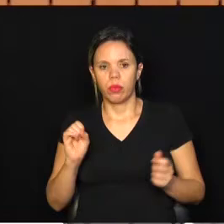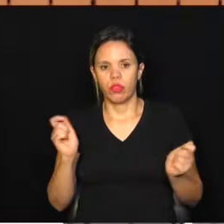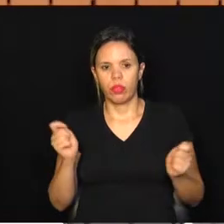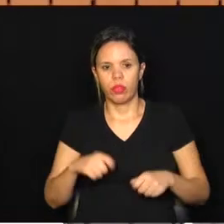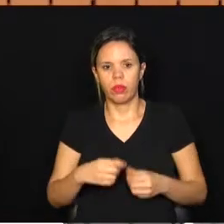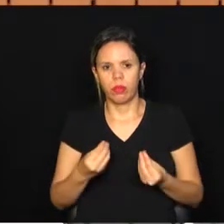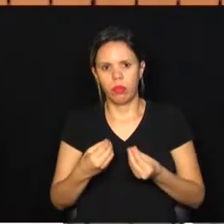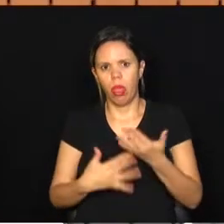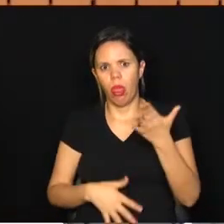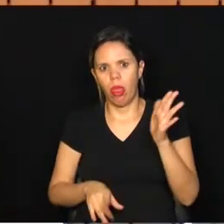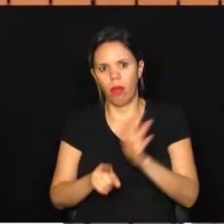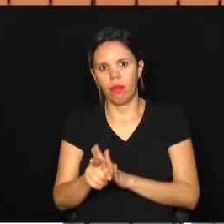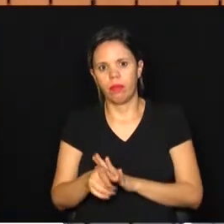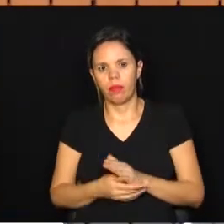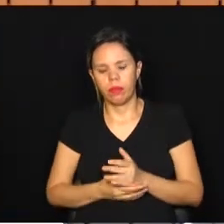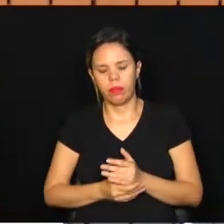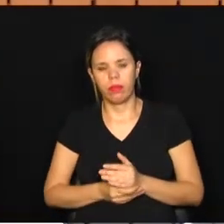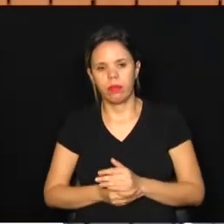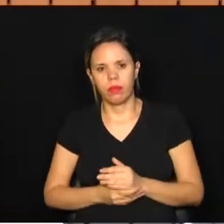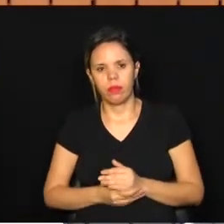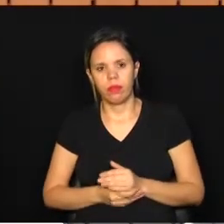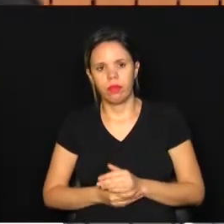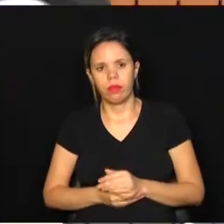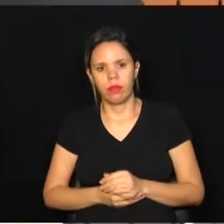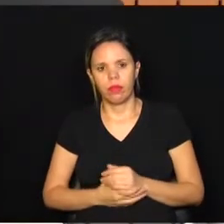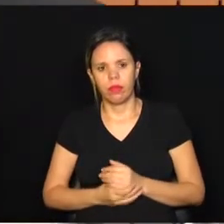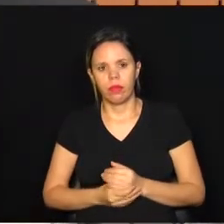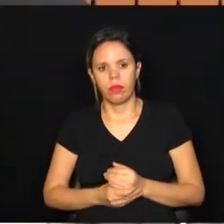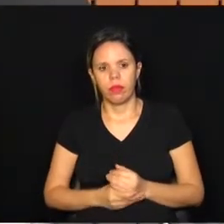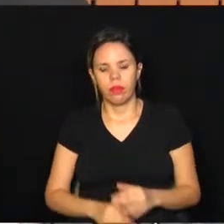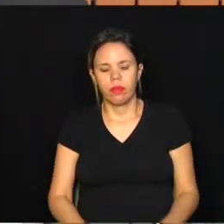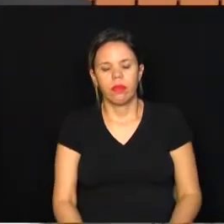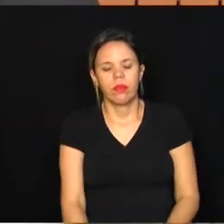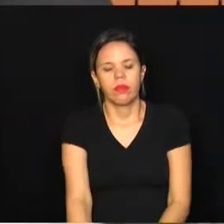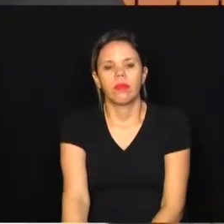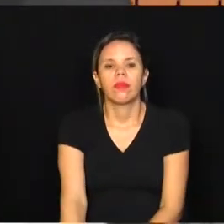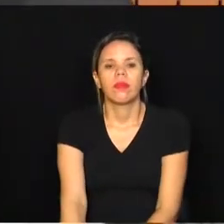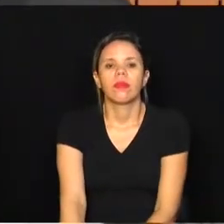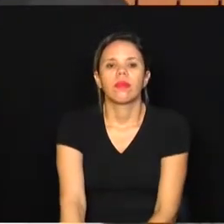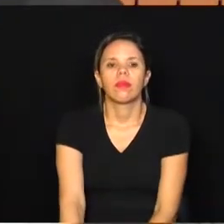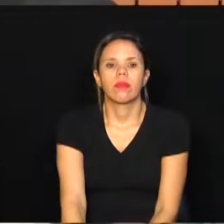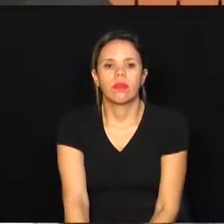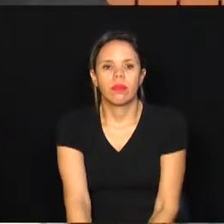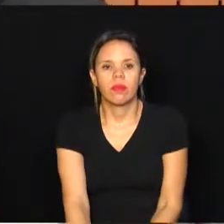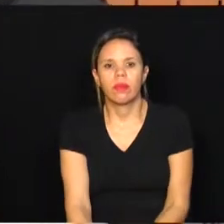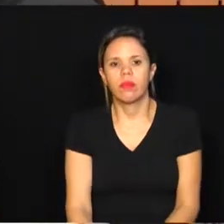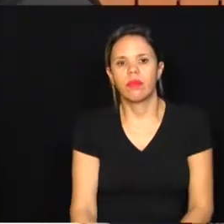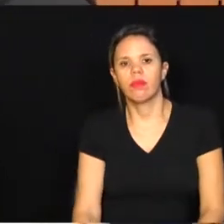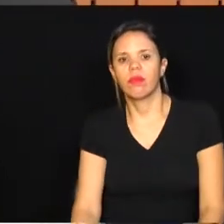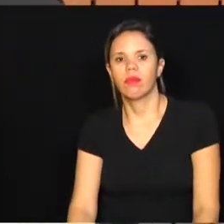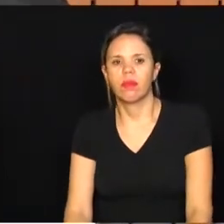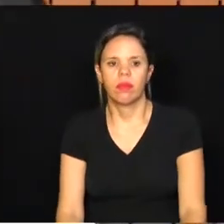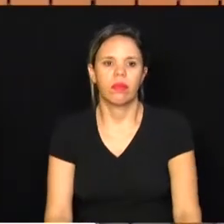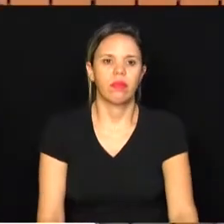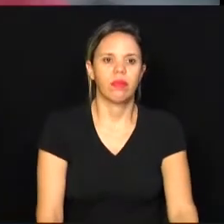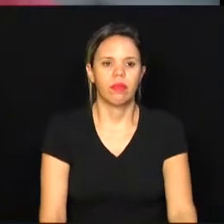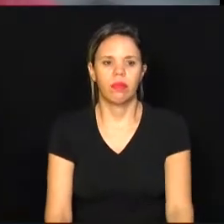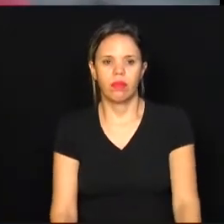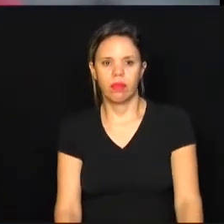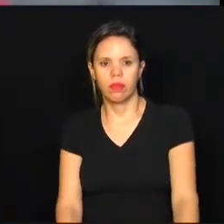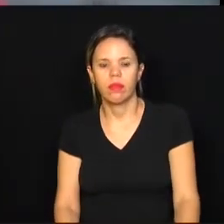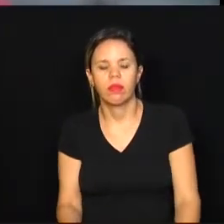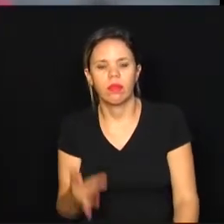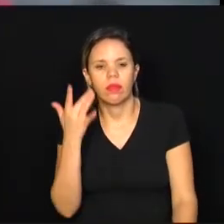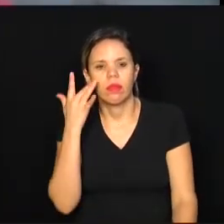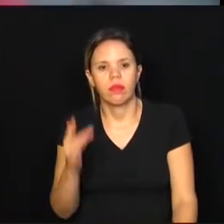são muitas perguntas, né? E por favor, professora. Pois assim, eu acho